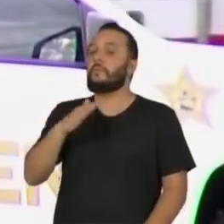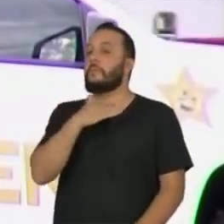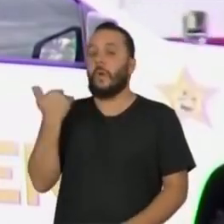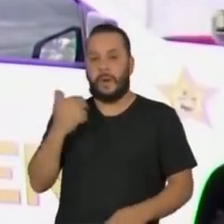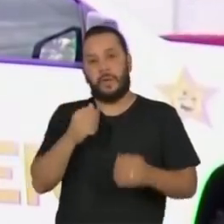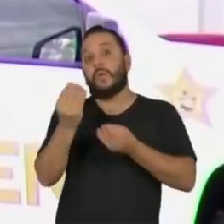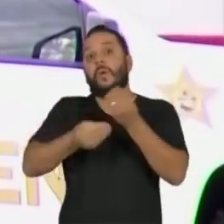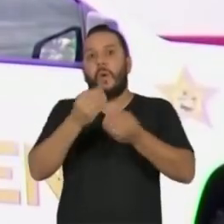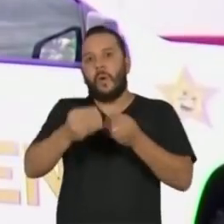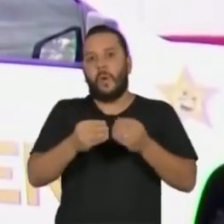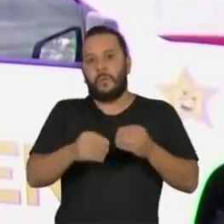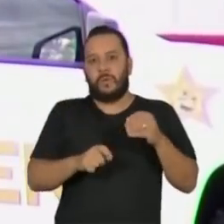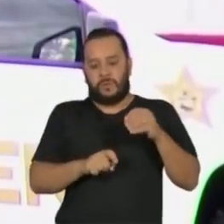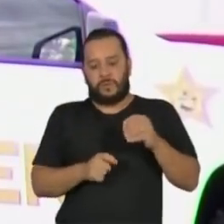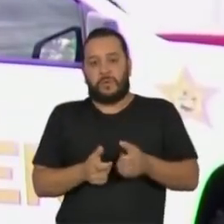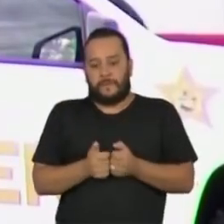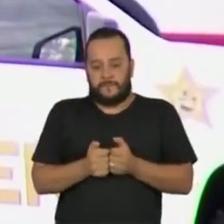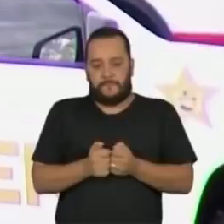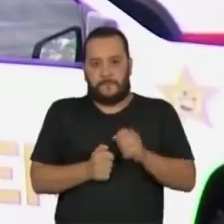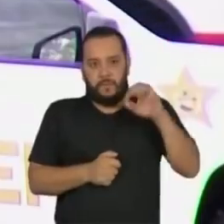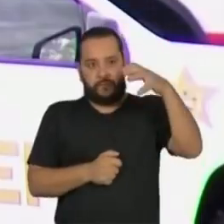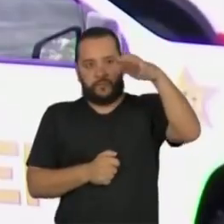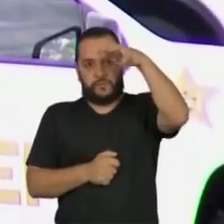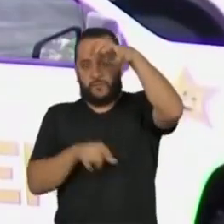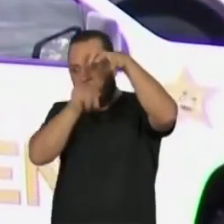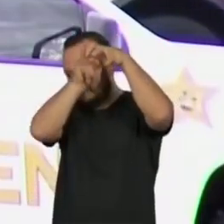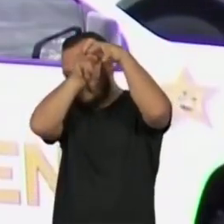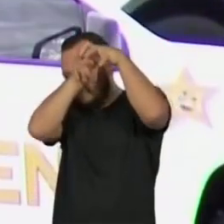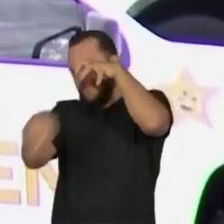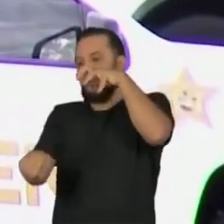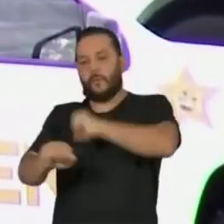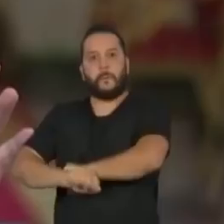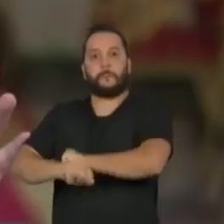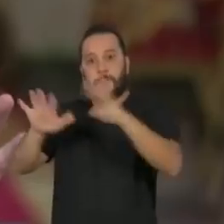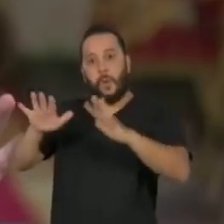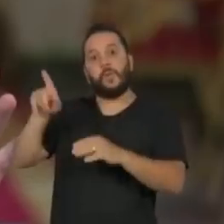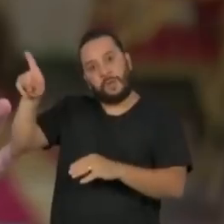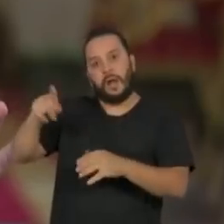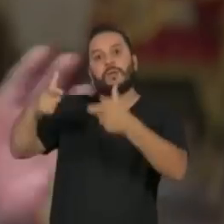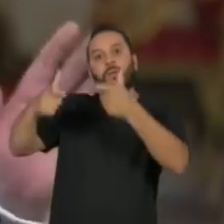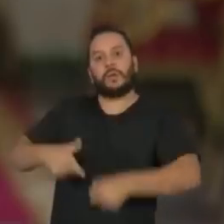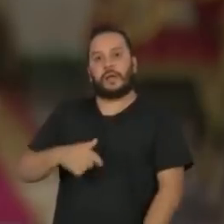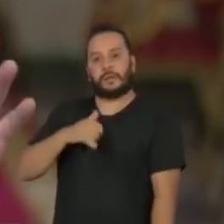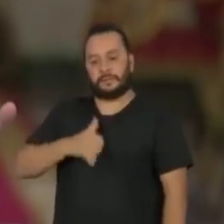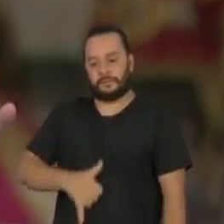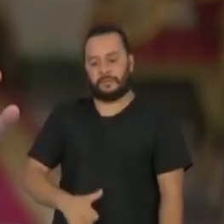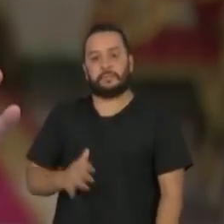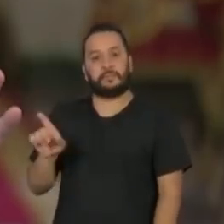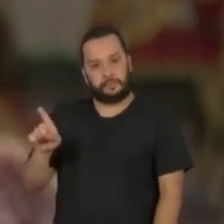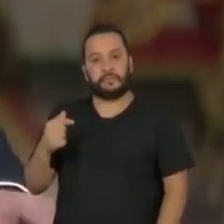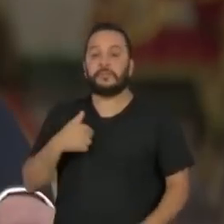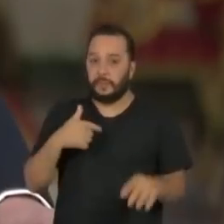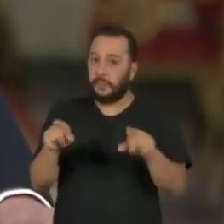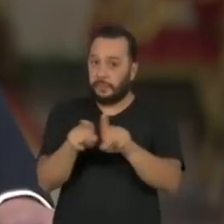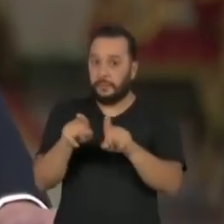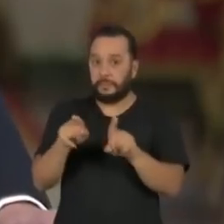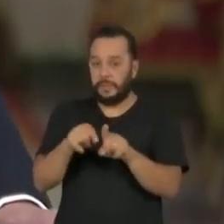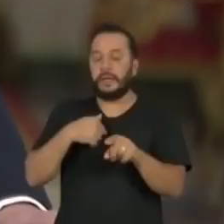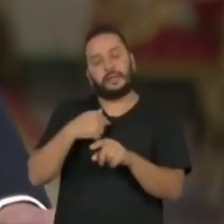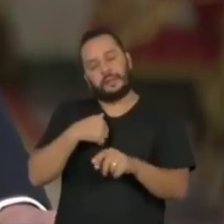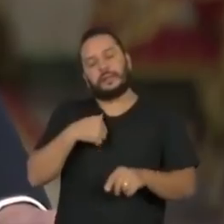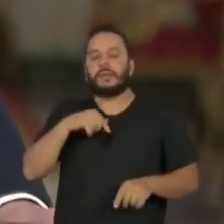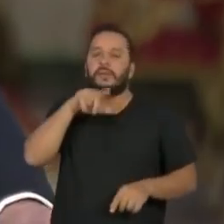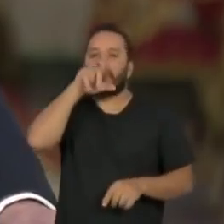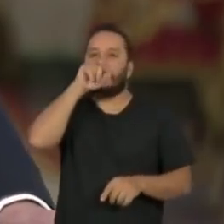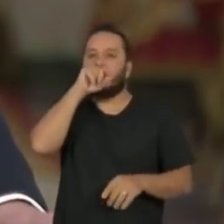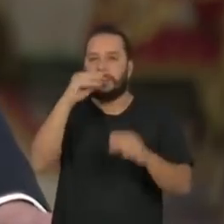que destruiu um edifício que abrigava militantes da Al-Qaeda no leste do Iêmen. No começo deste mês, Trump reproduziu no Twitter várias